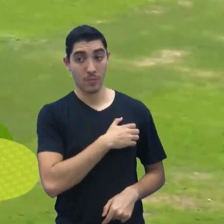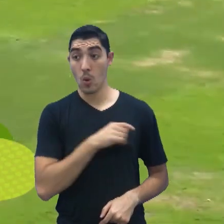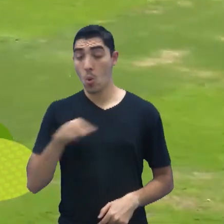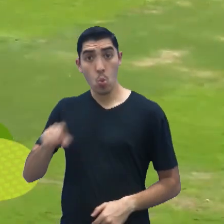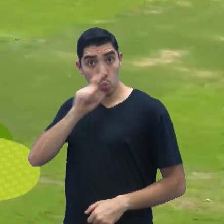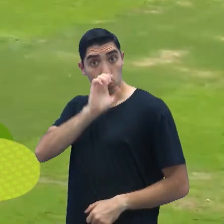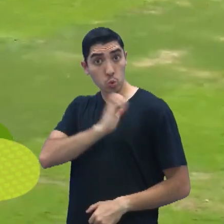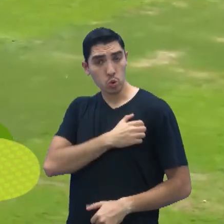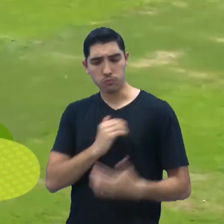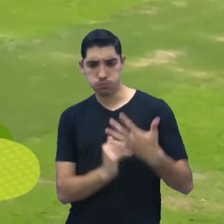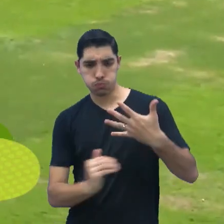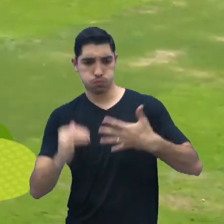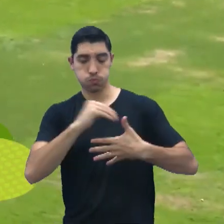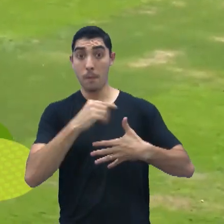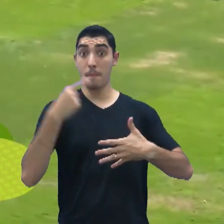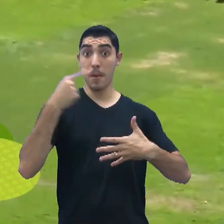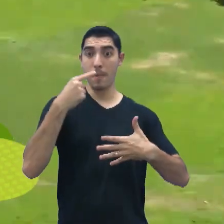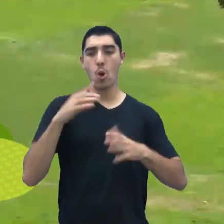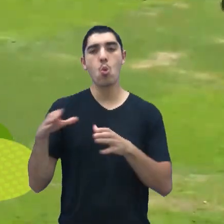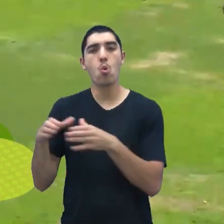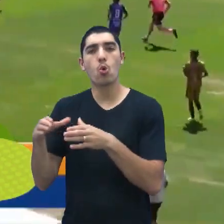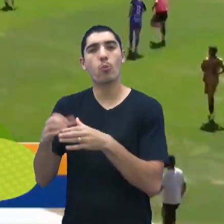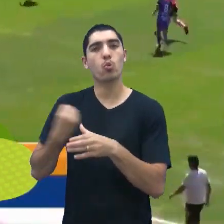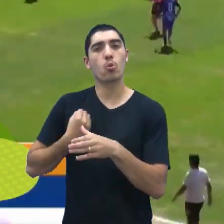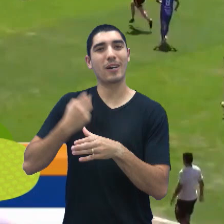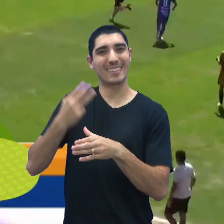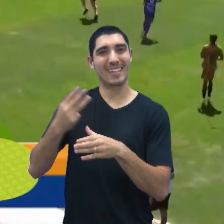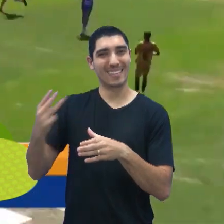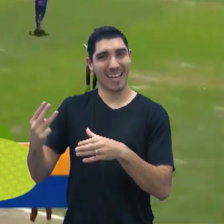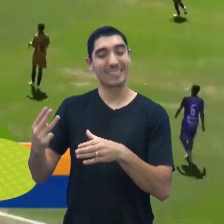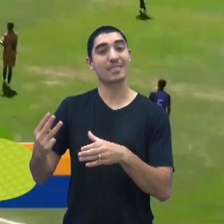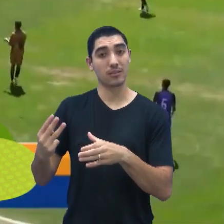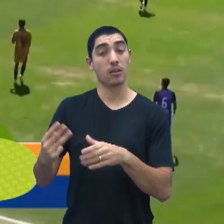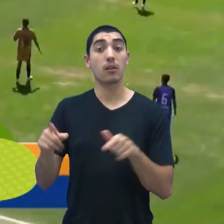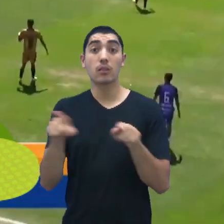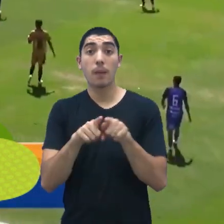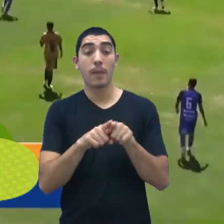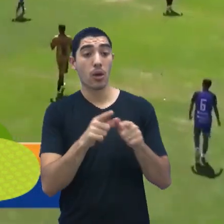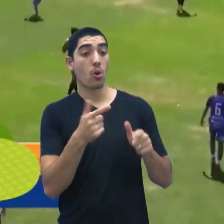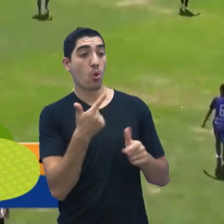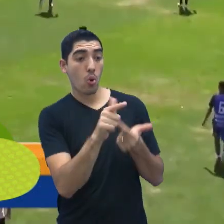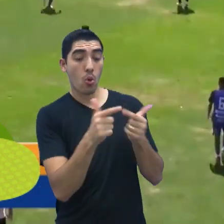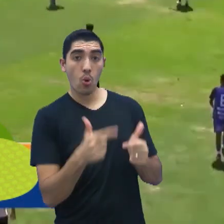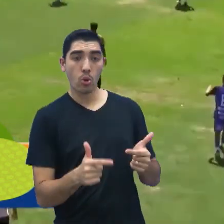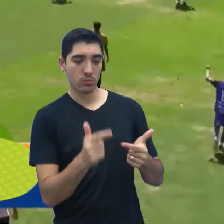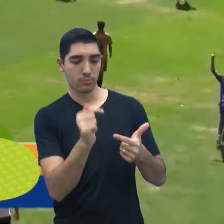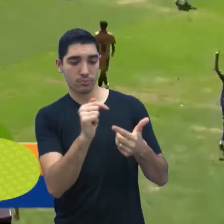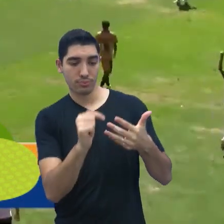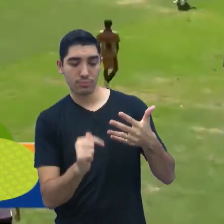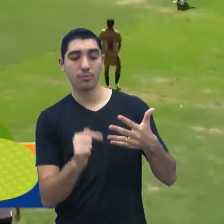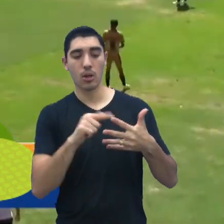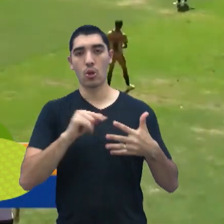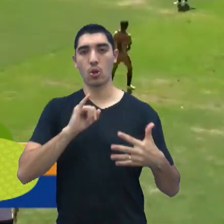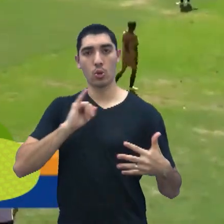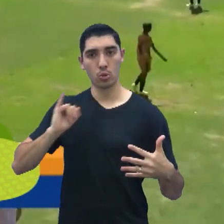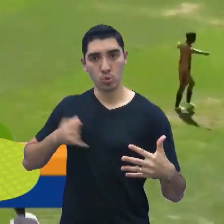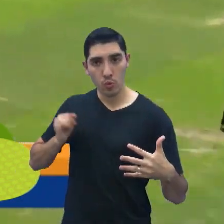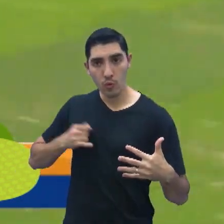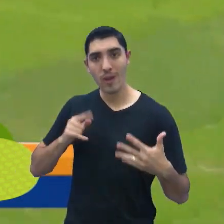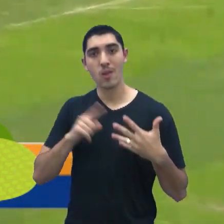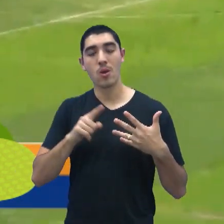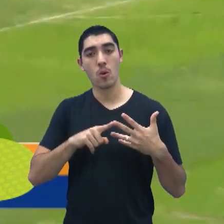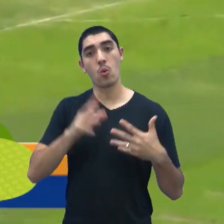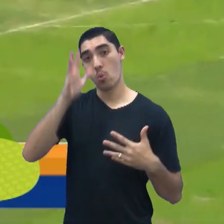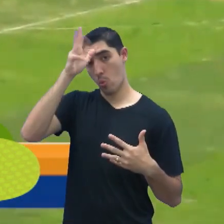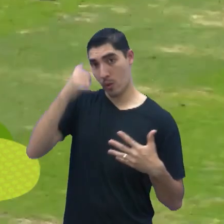grupo 33 com 3 pontos, a mesma pontuação das outras 3 equipes do grupo, o Juventus, o Ituano e o Araçatuba. Só